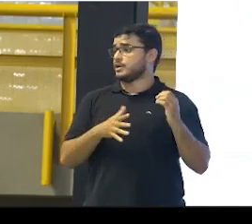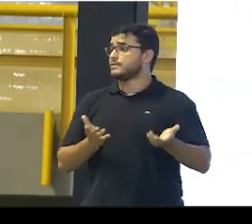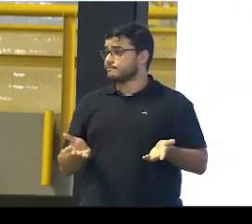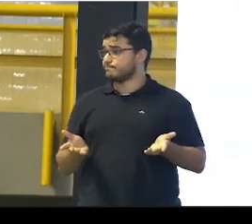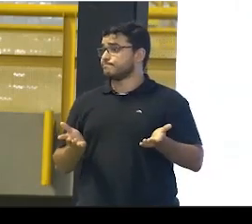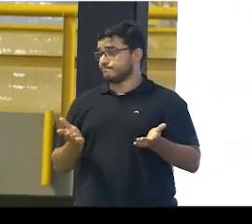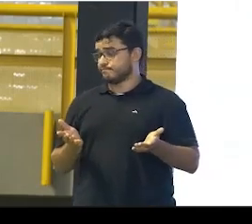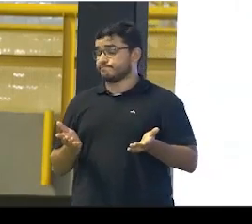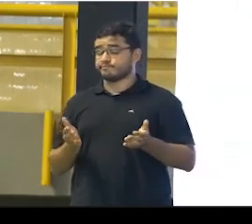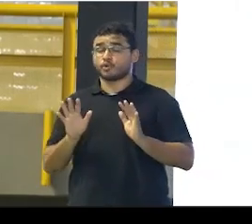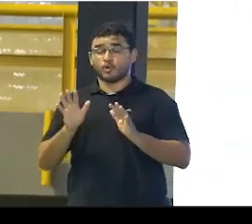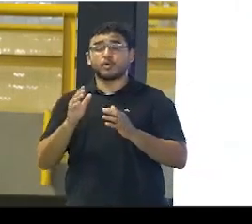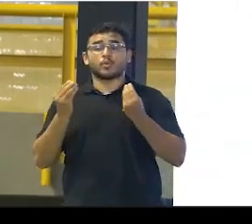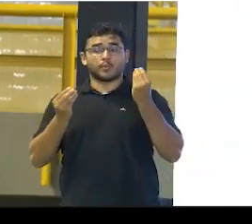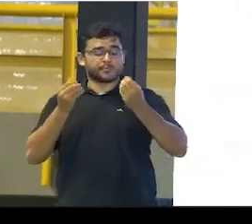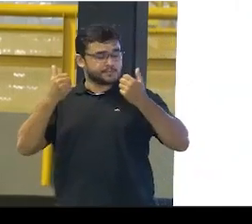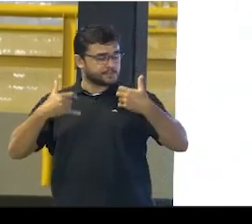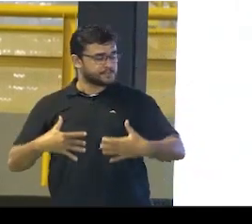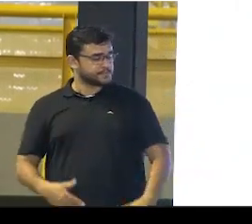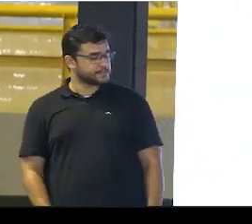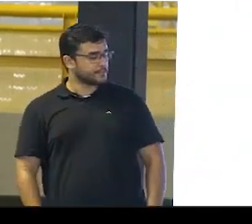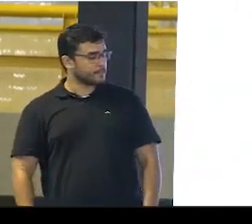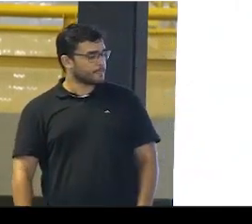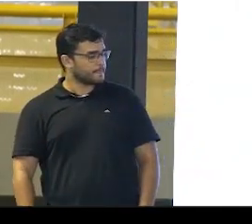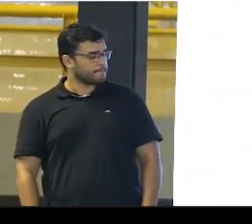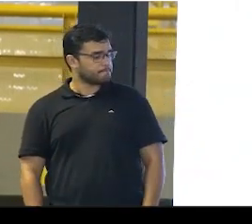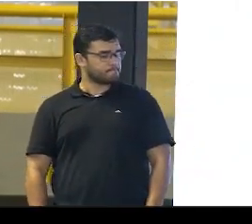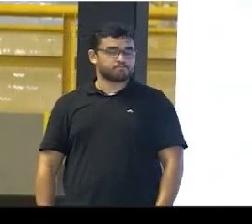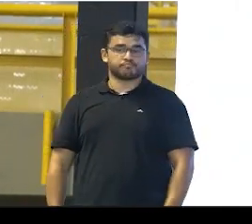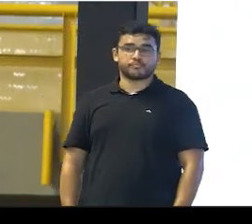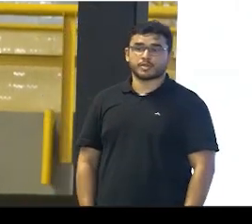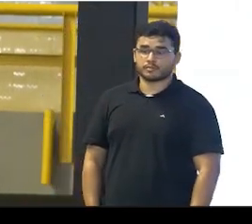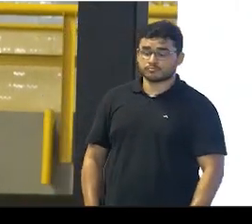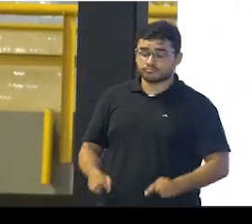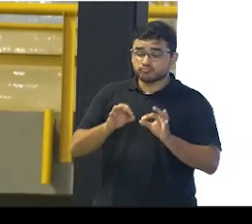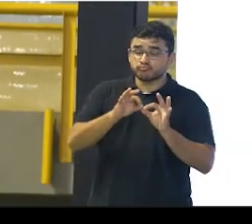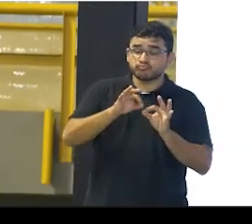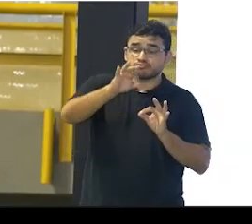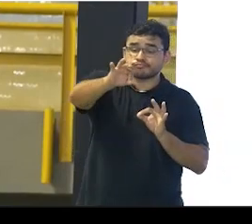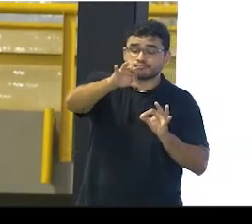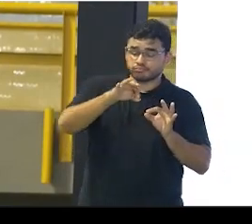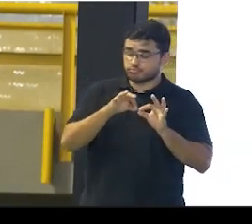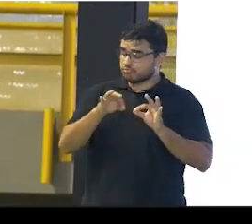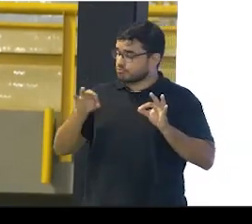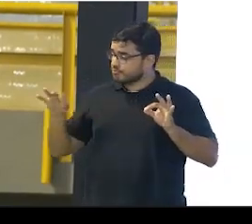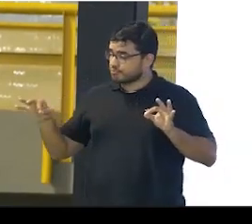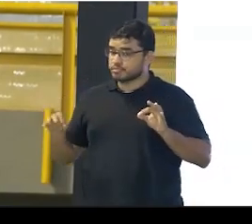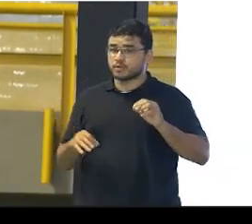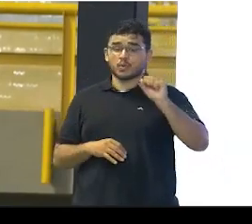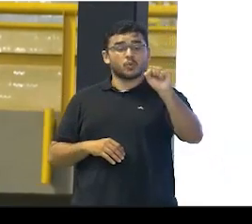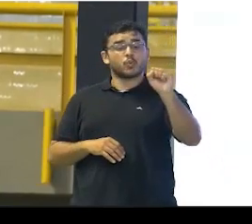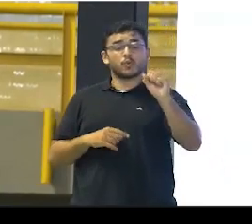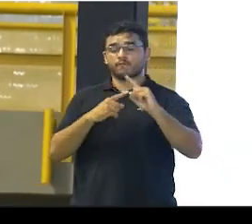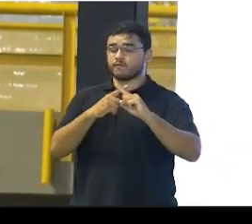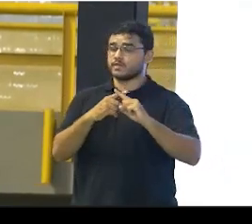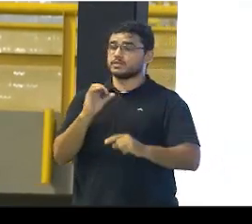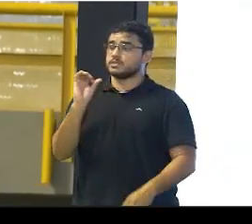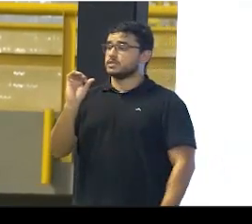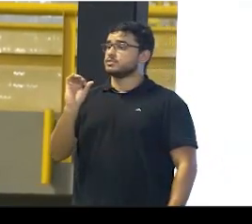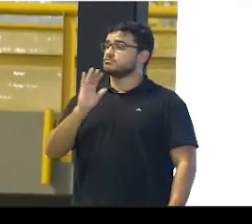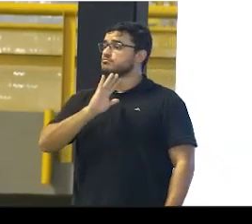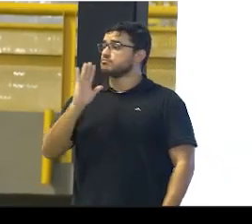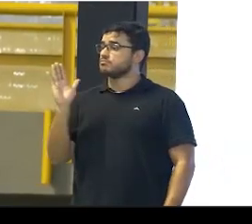triângulo? O triângulo, gente, é o seguinte. Se eu pegar um triângulo e